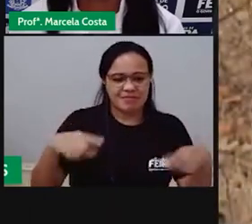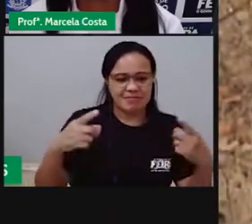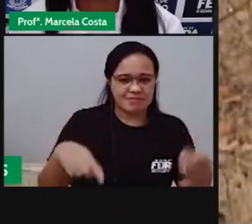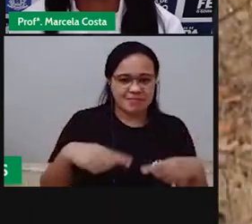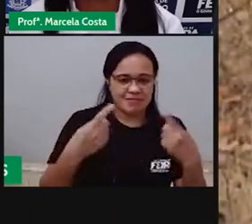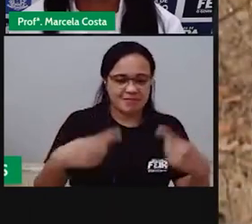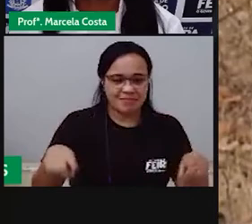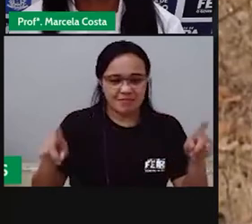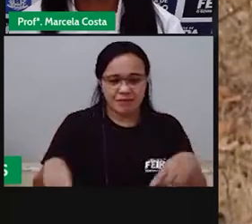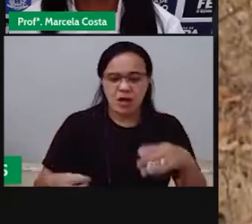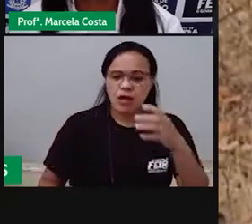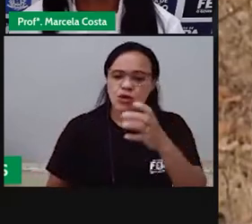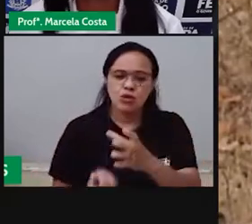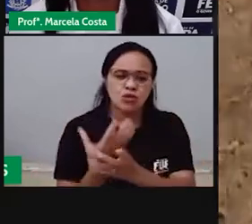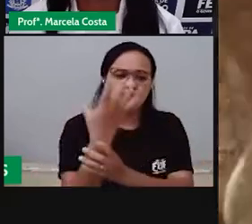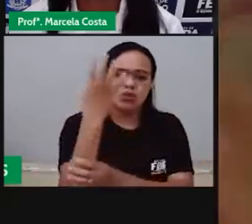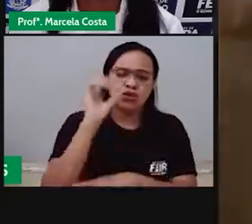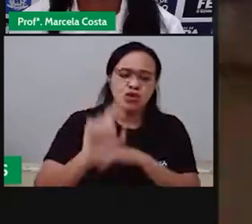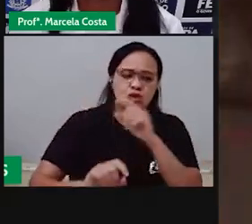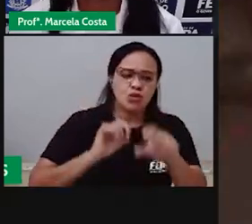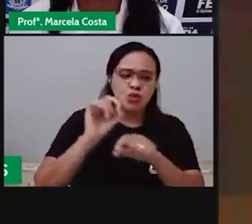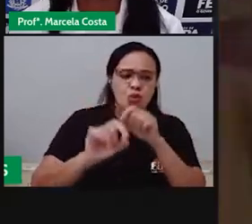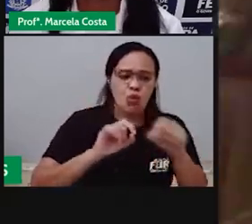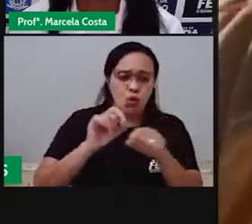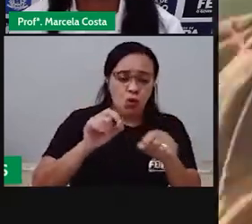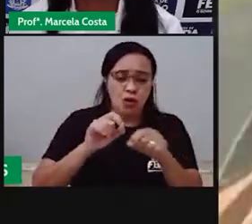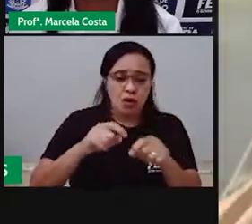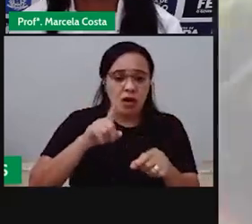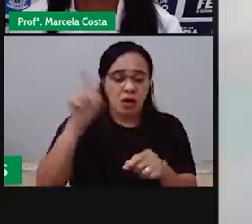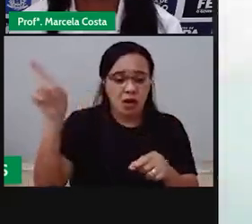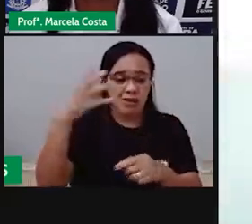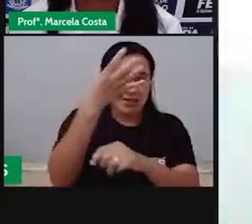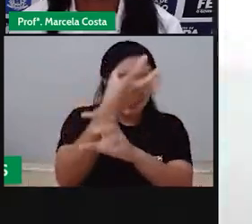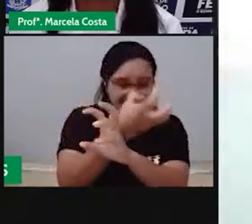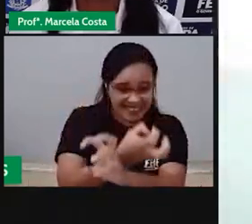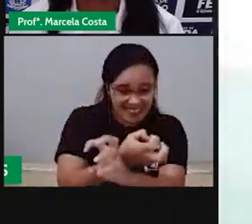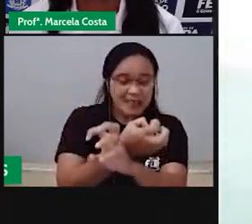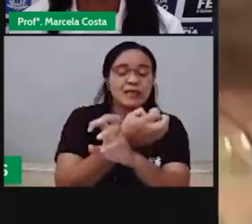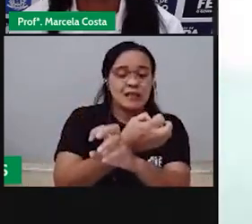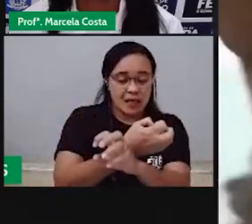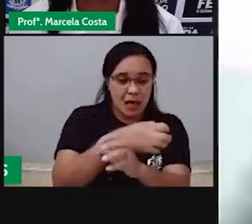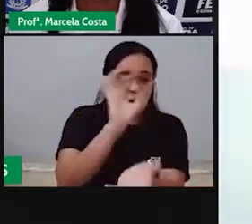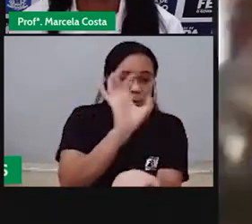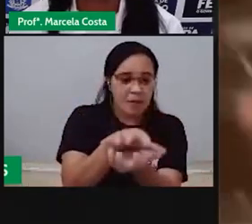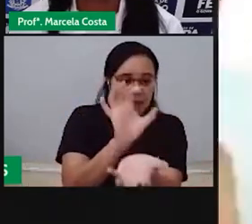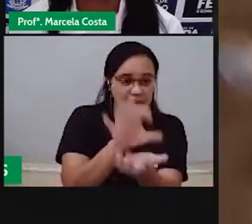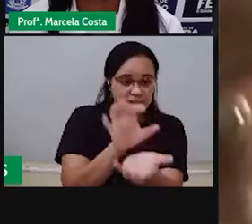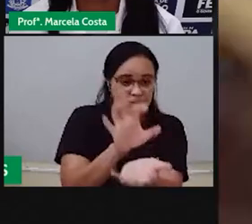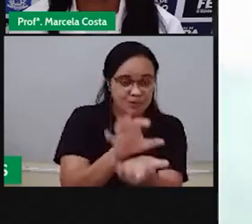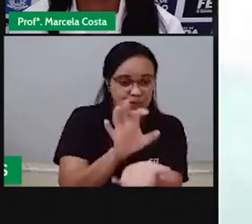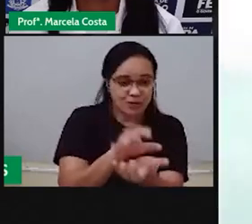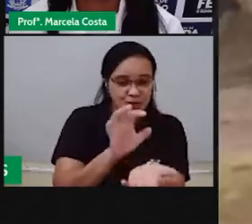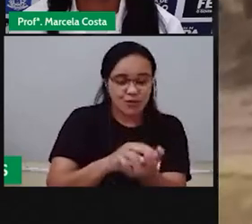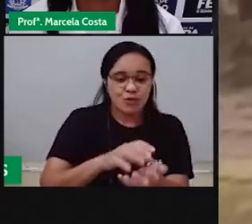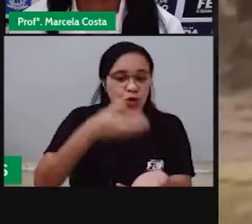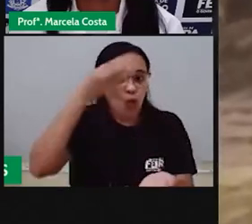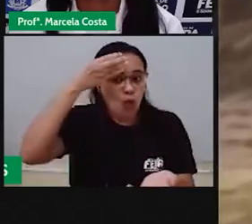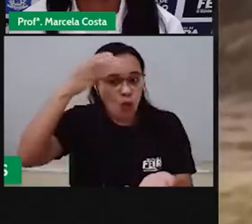Originado no sertão pernambucano, o xaxado traduz em ritmo e passos uma cultura cheia de